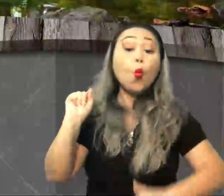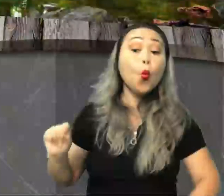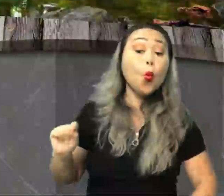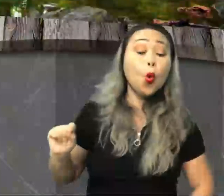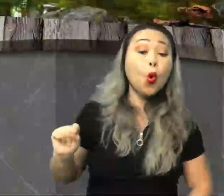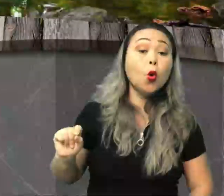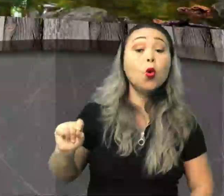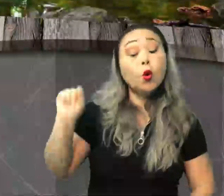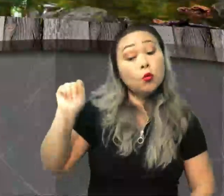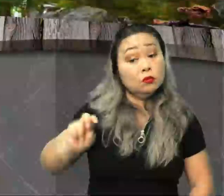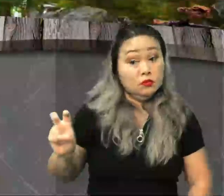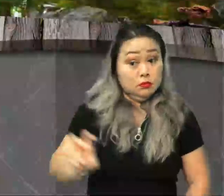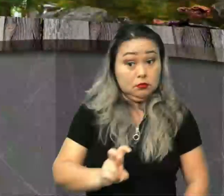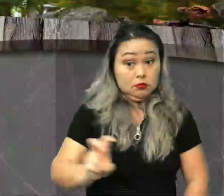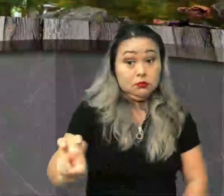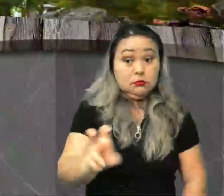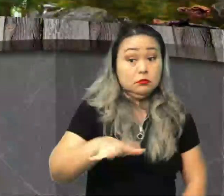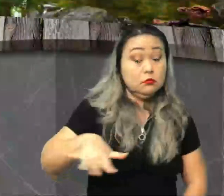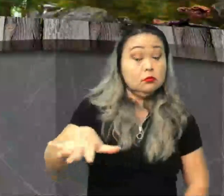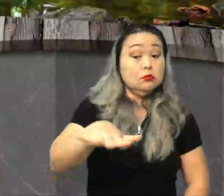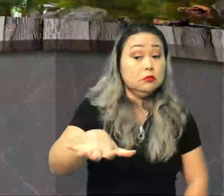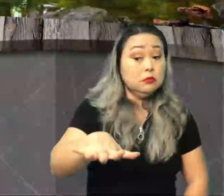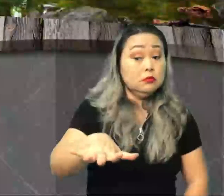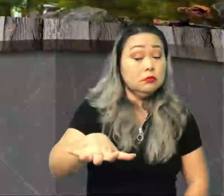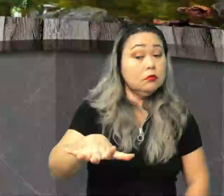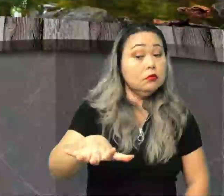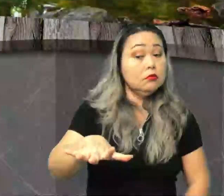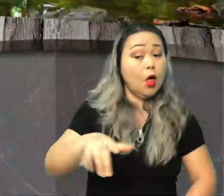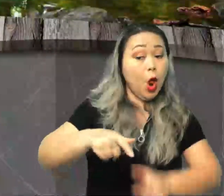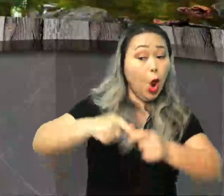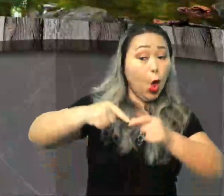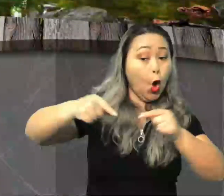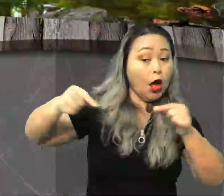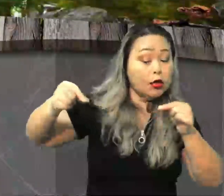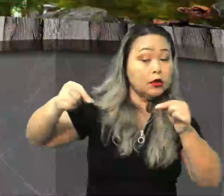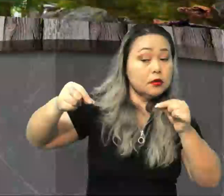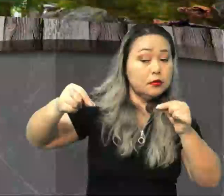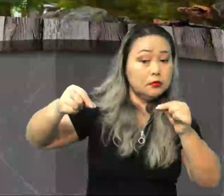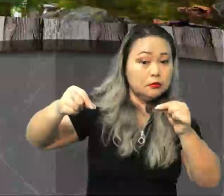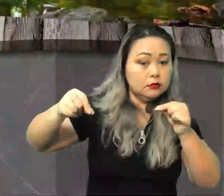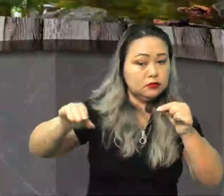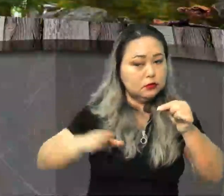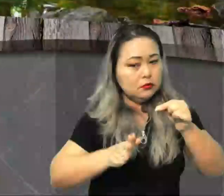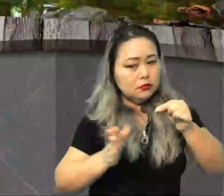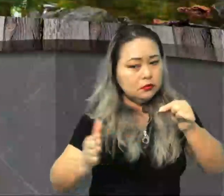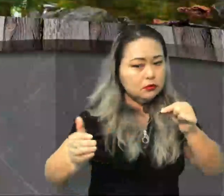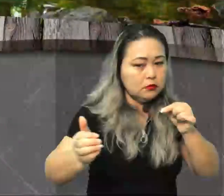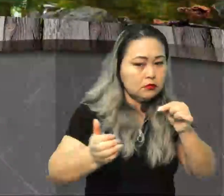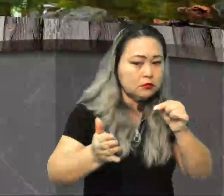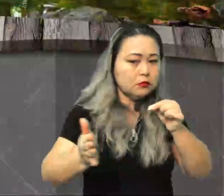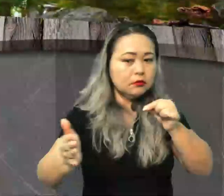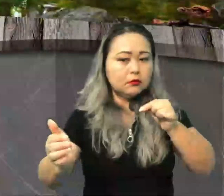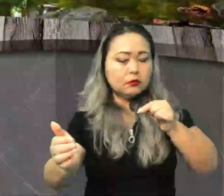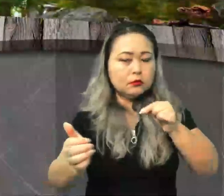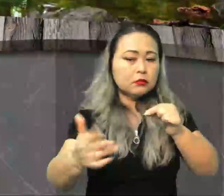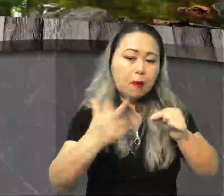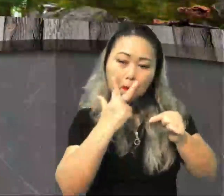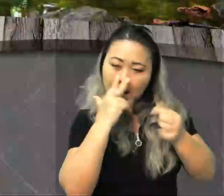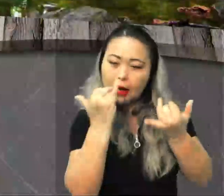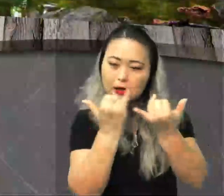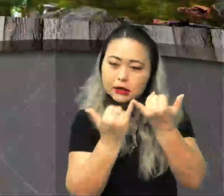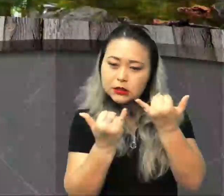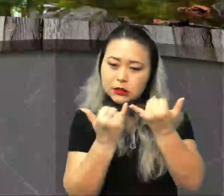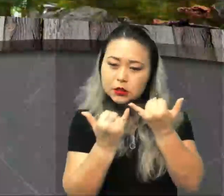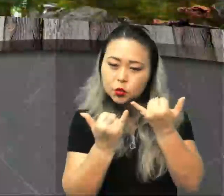Com uma serpente. São longas, tem um movimento, né?